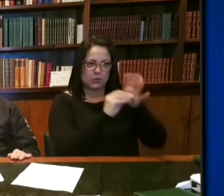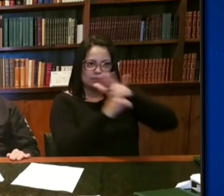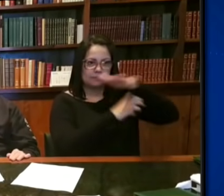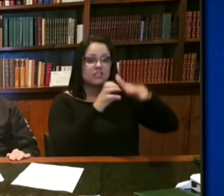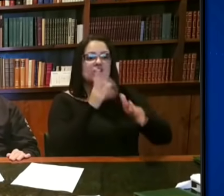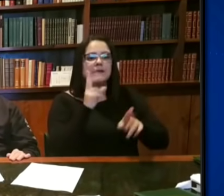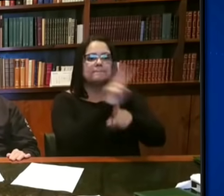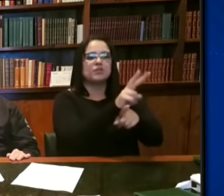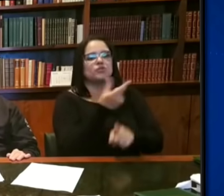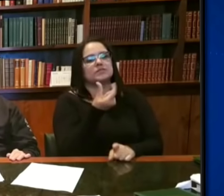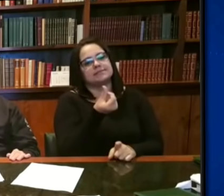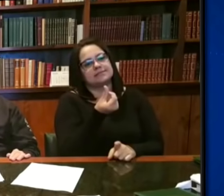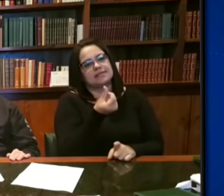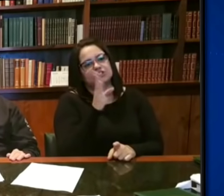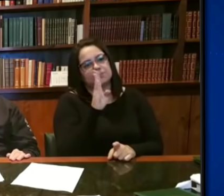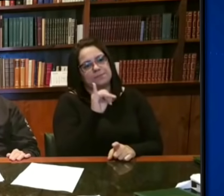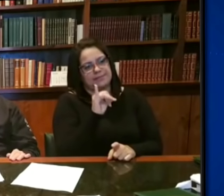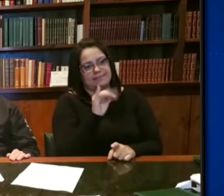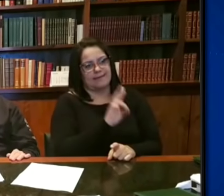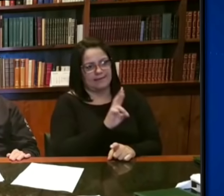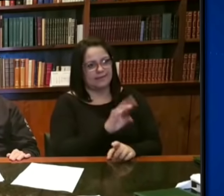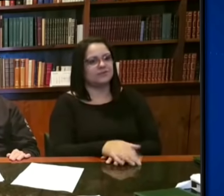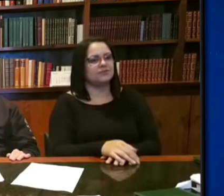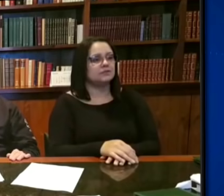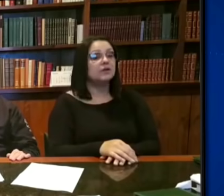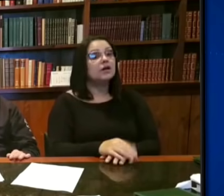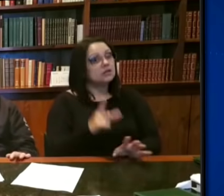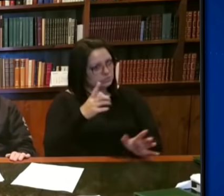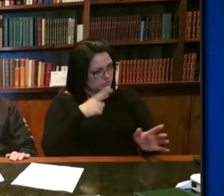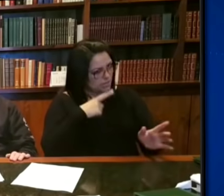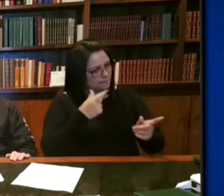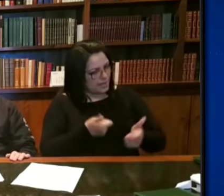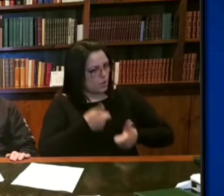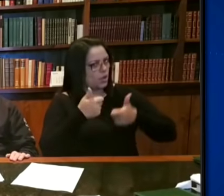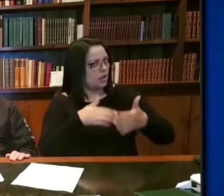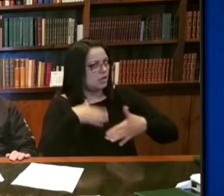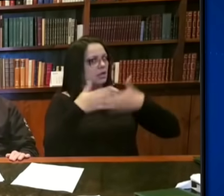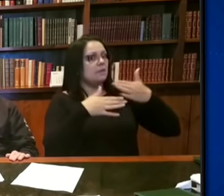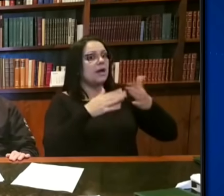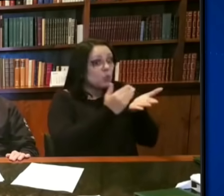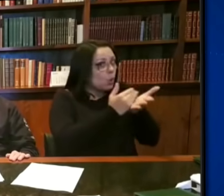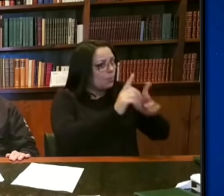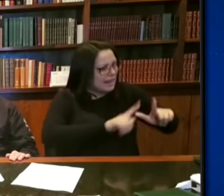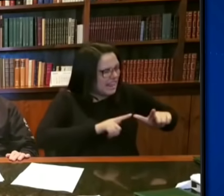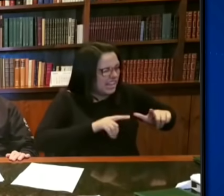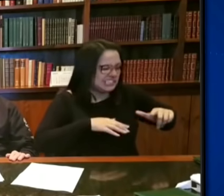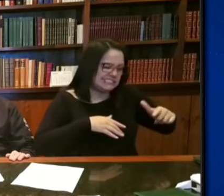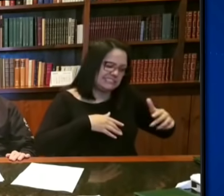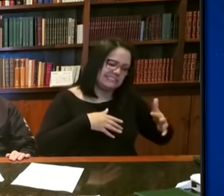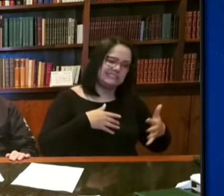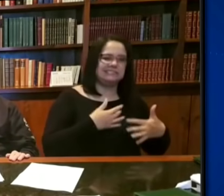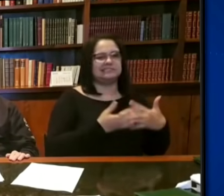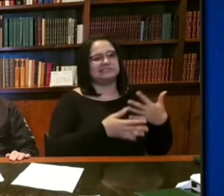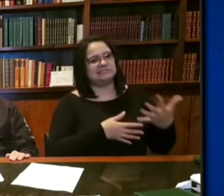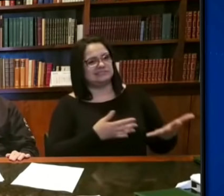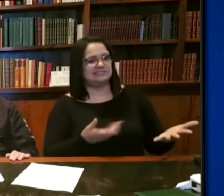milhões de reais. Isso. Então nós estamos melhorando o tempo inteiro, mas concordo, viu, que o desempenho inicial foi insatisfatório. E entrou